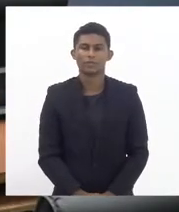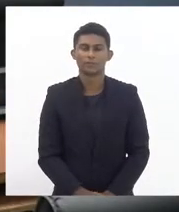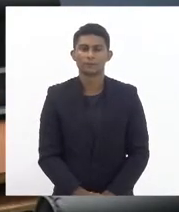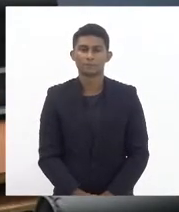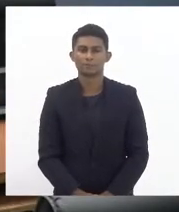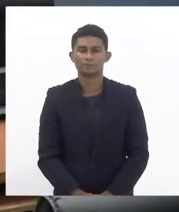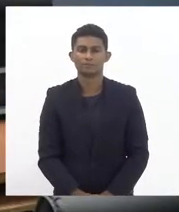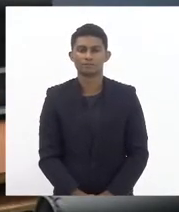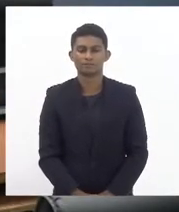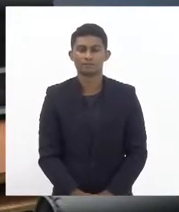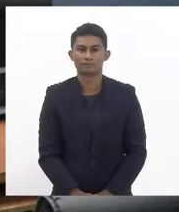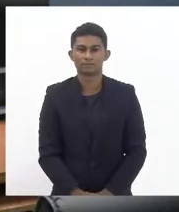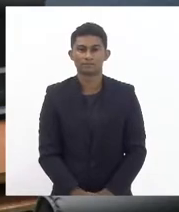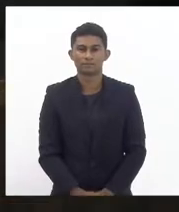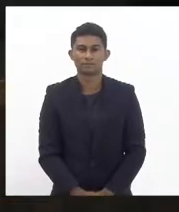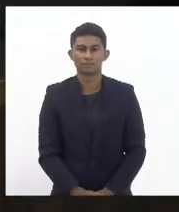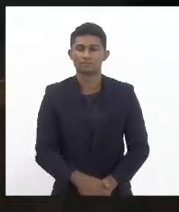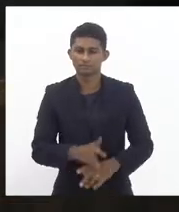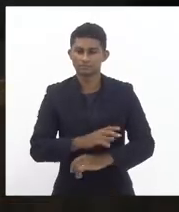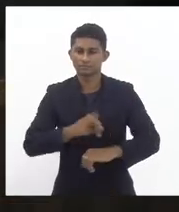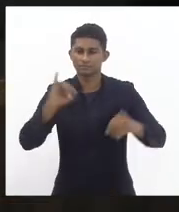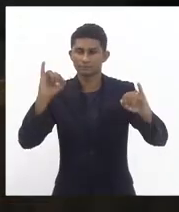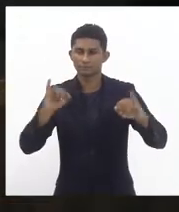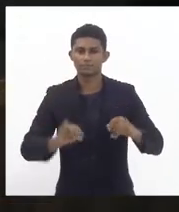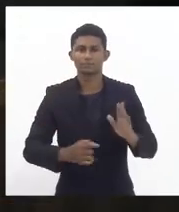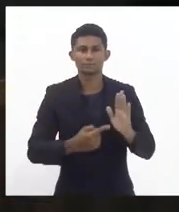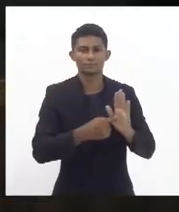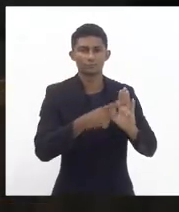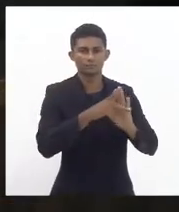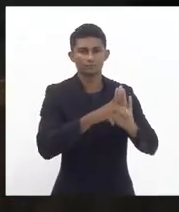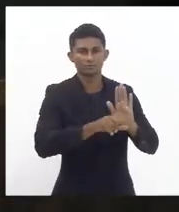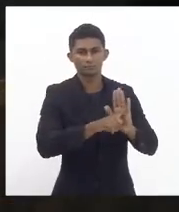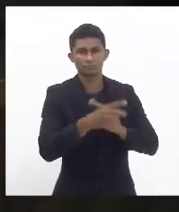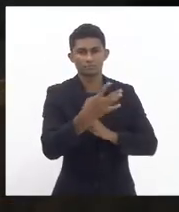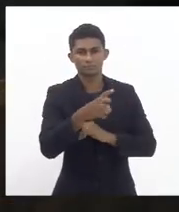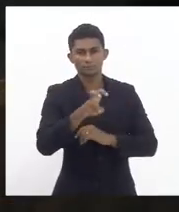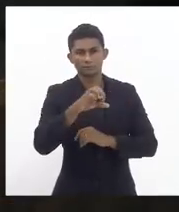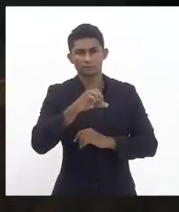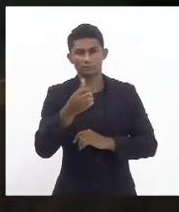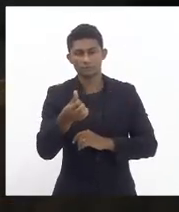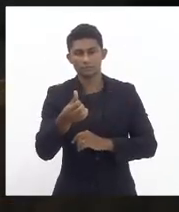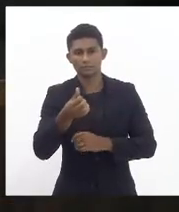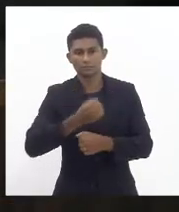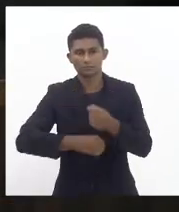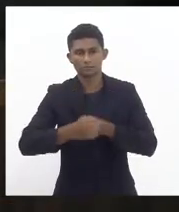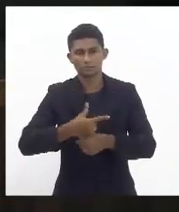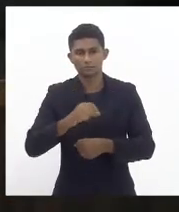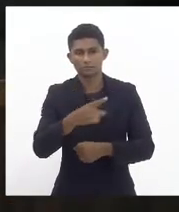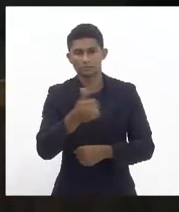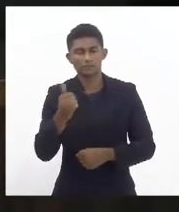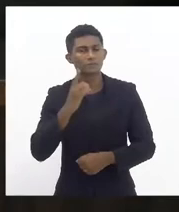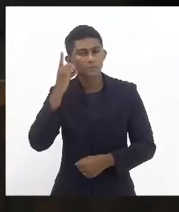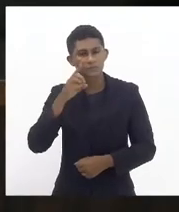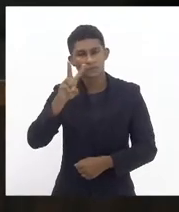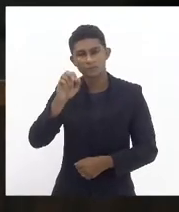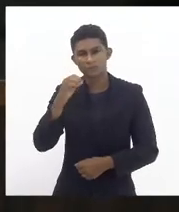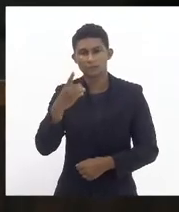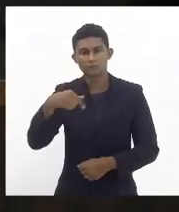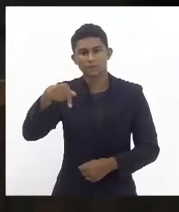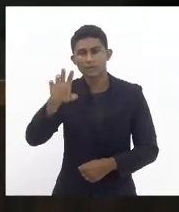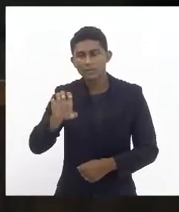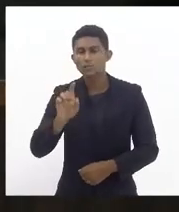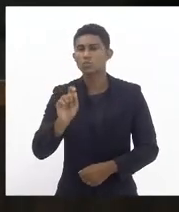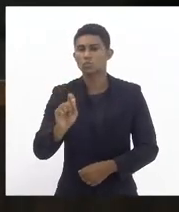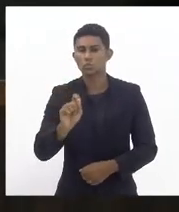o anúncio projeto de lei 4596 de 21 de autoria do Deputado waldeck Carneiro que